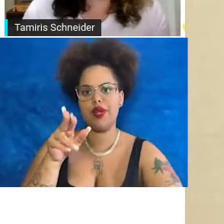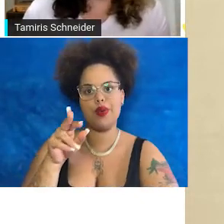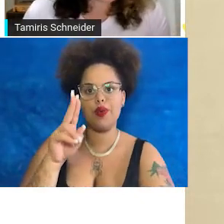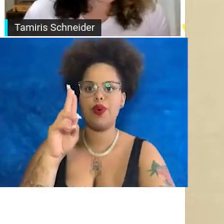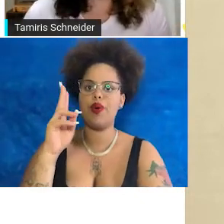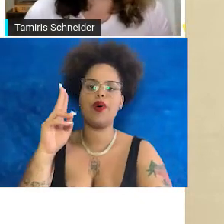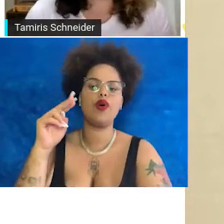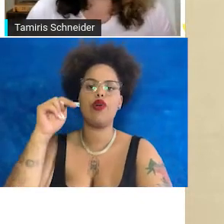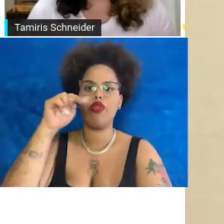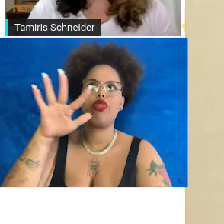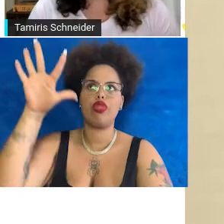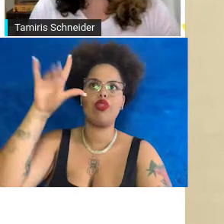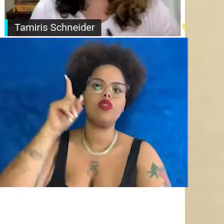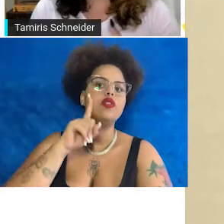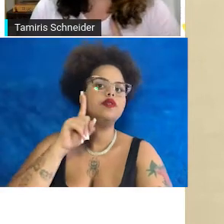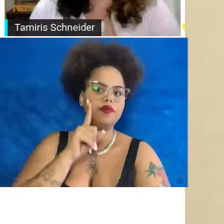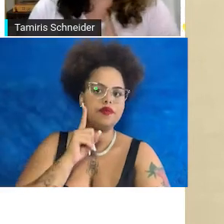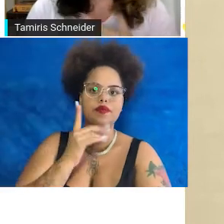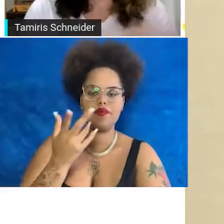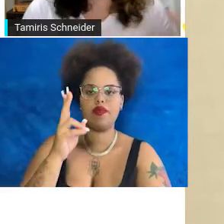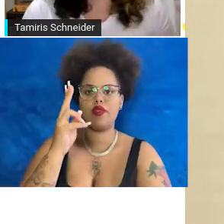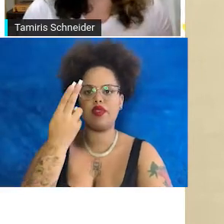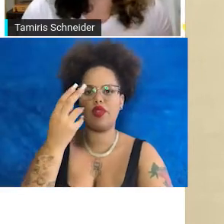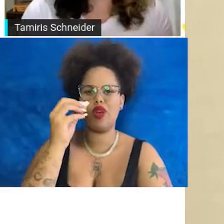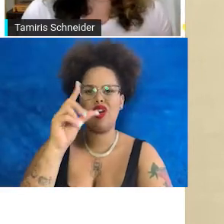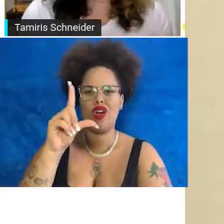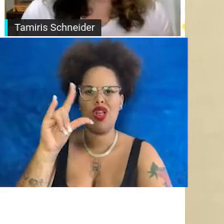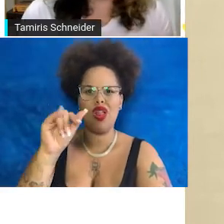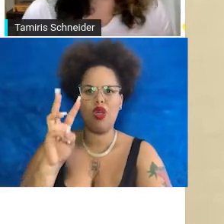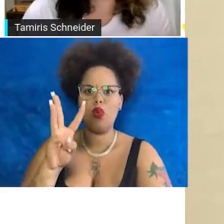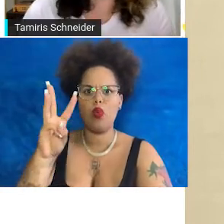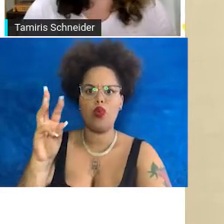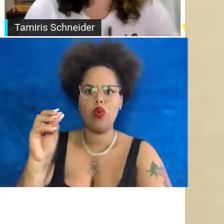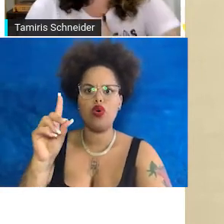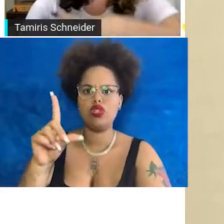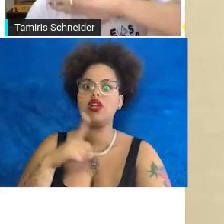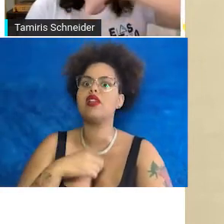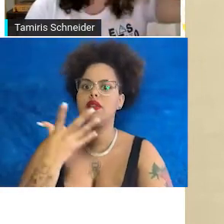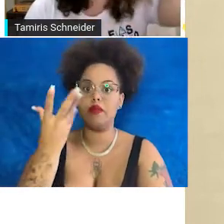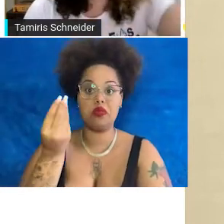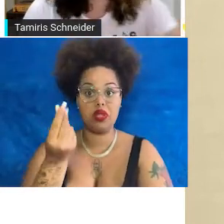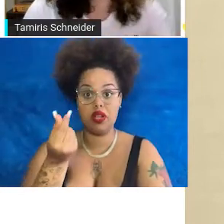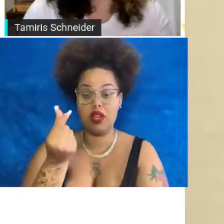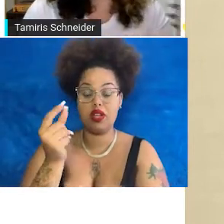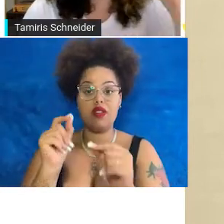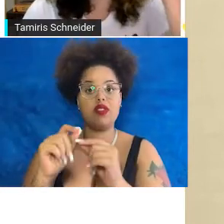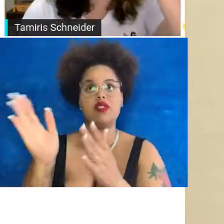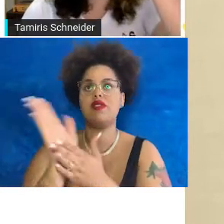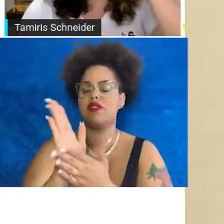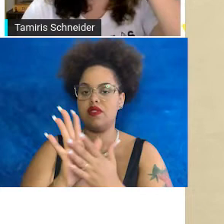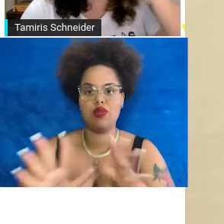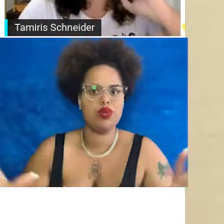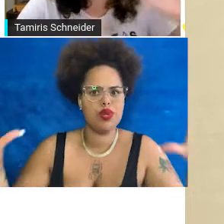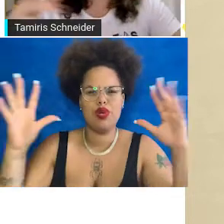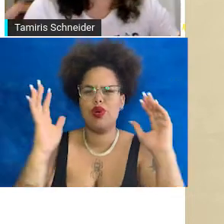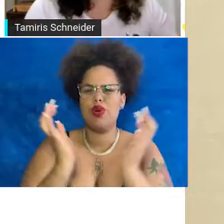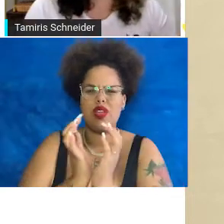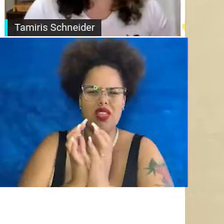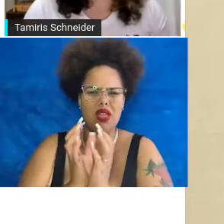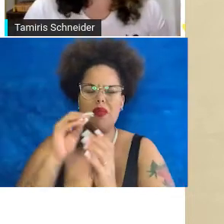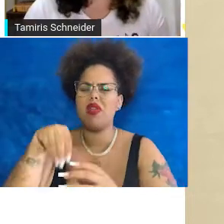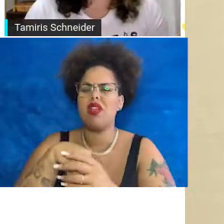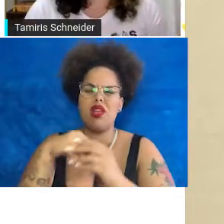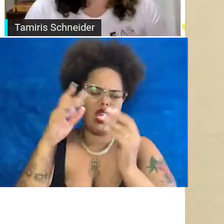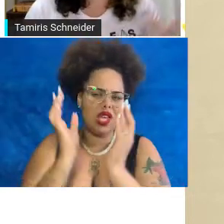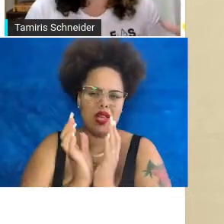produção norte-americana, né? Hollywood tem grana pra caramba para fazer filmes megalomaníacos, com equipes dentro de